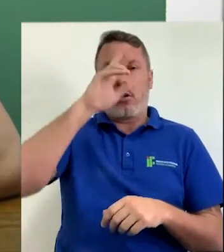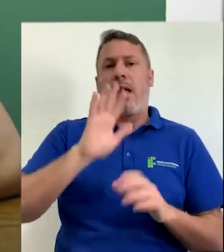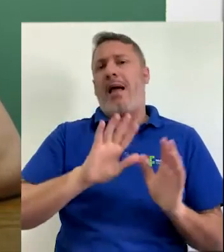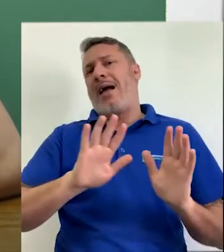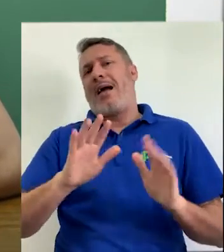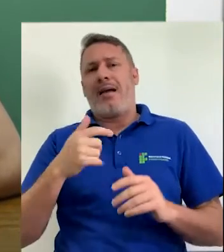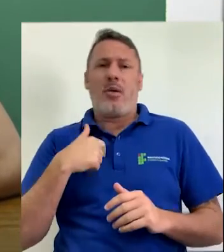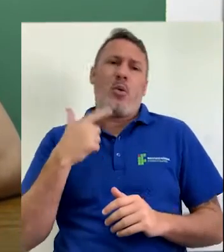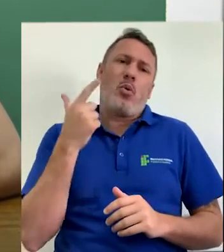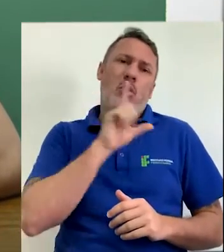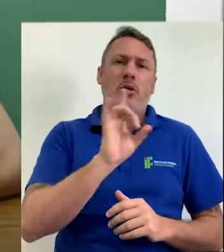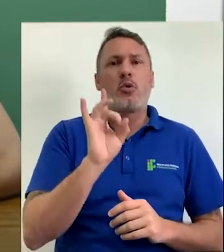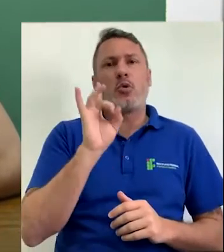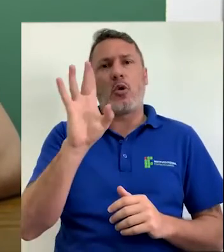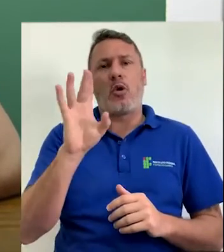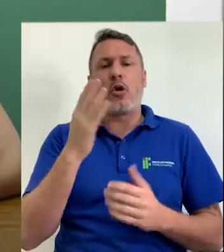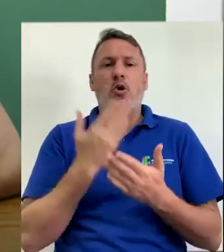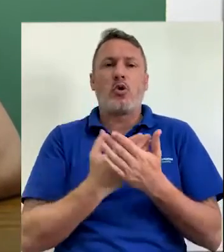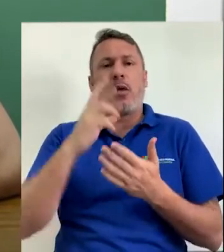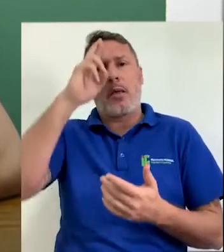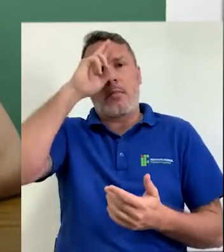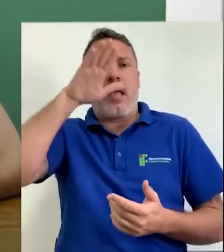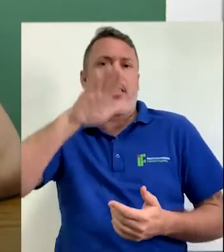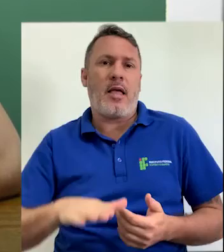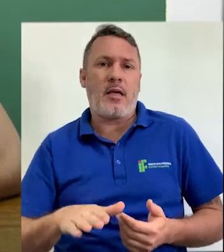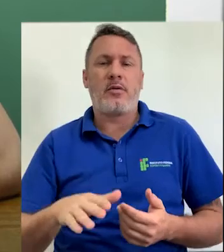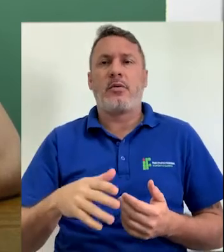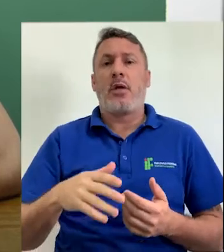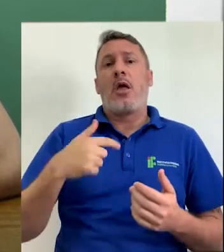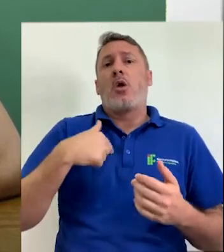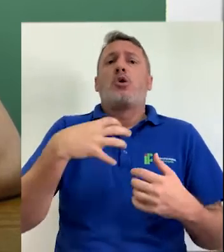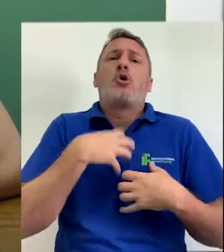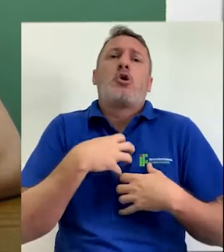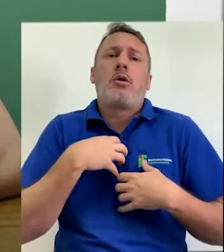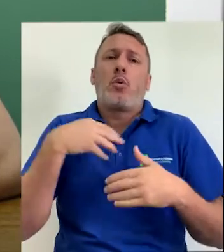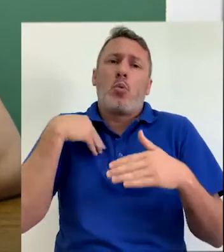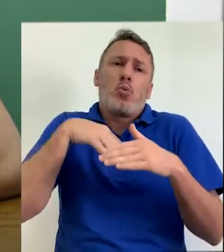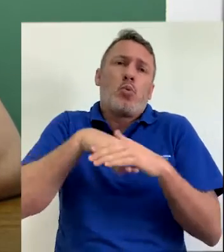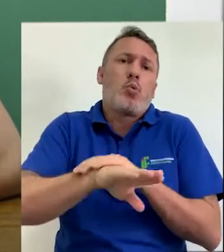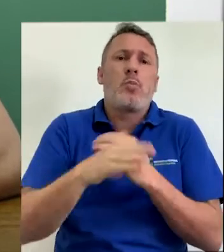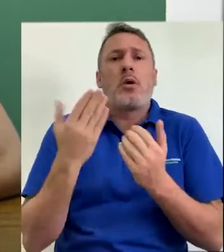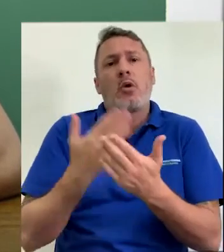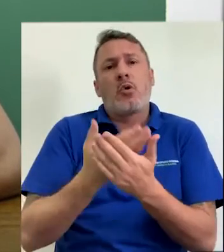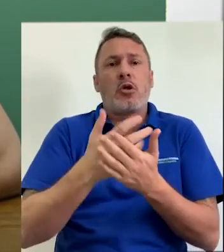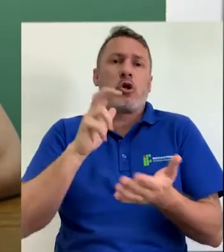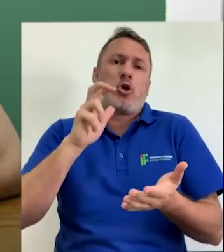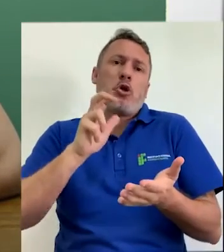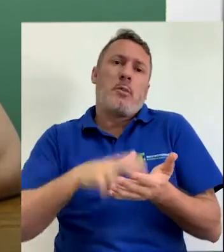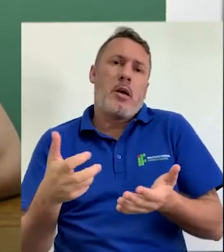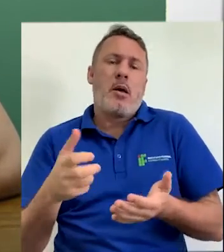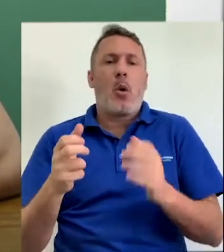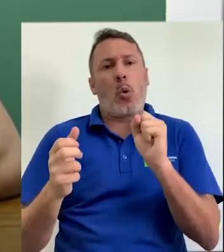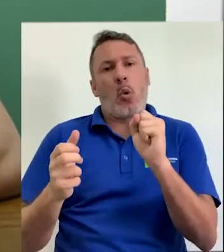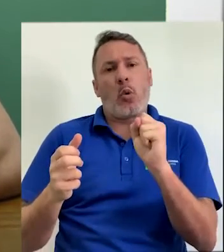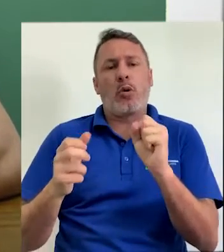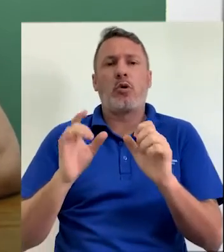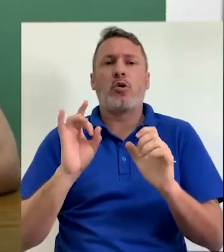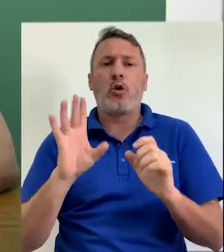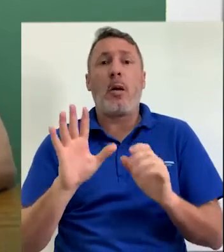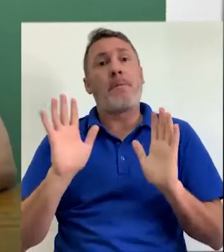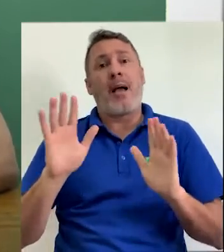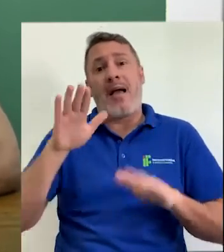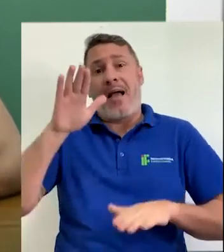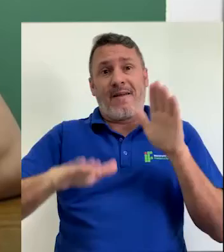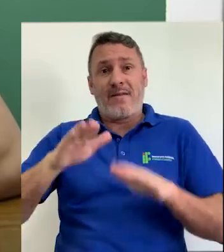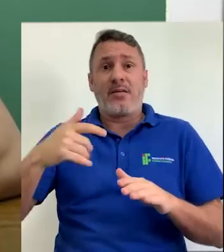meio-dia, só consigo render 8 horas da manhã. Todavia, neste momento, tem familiares em